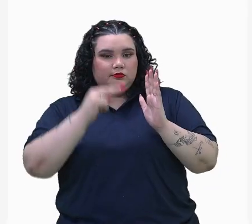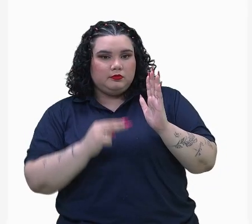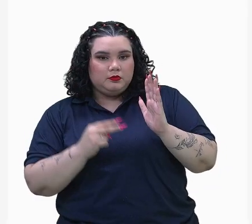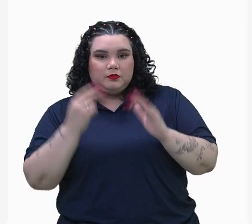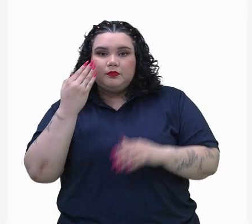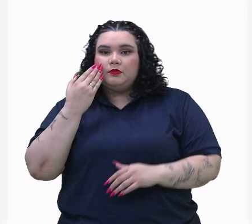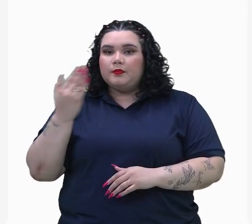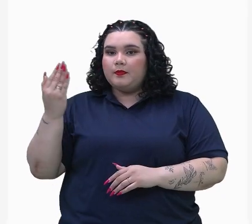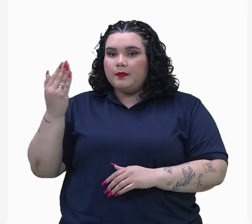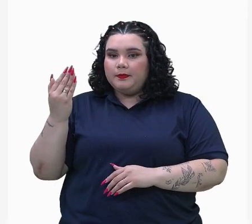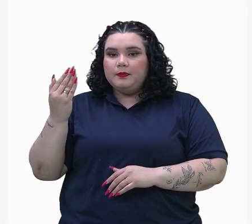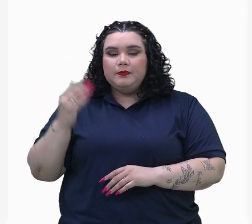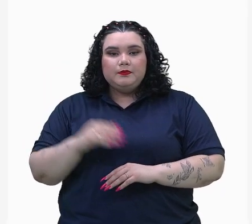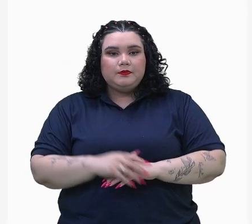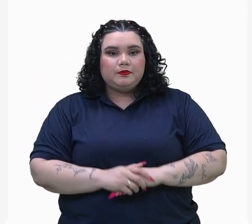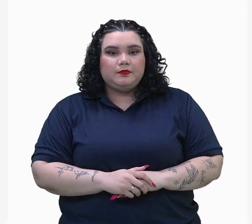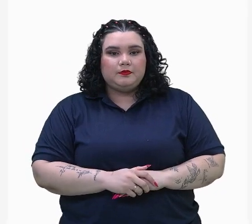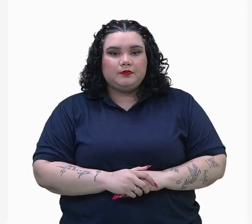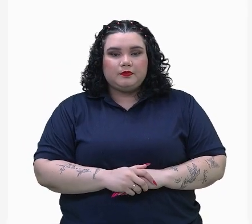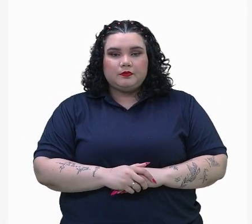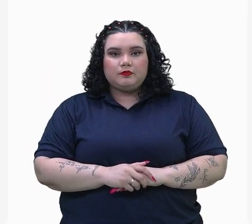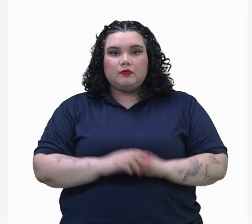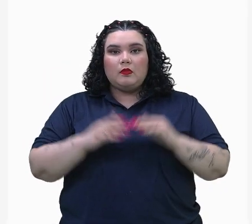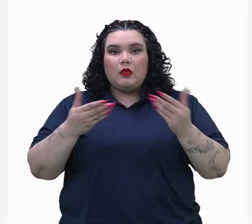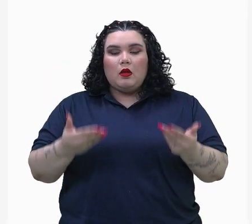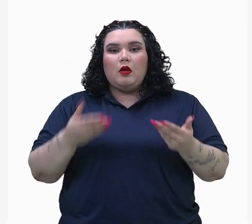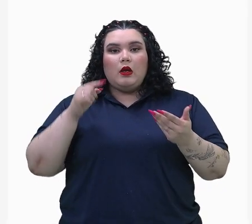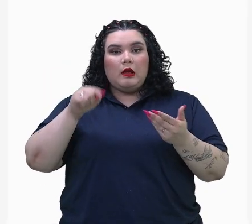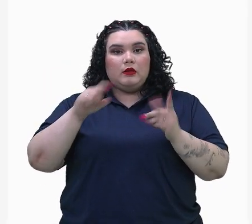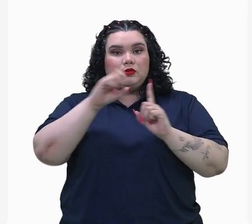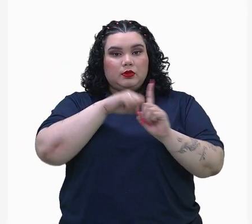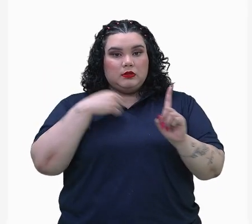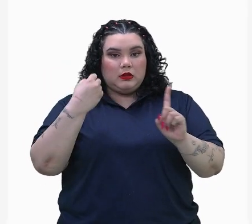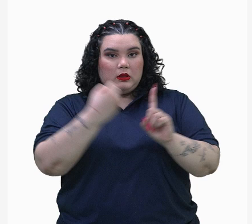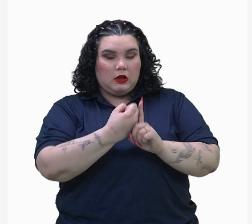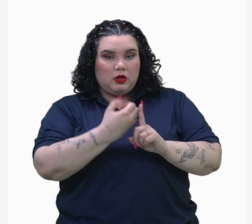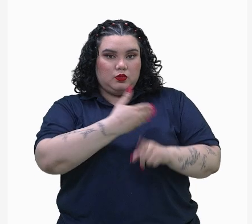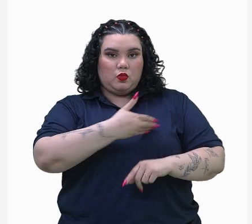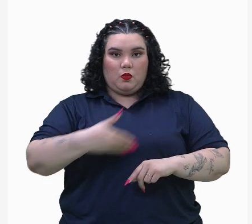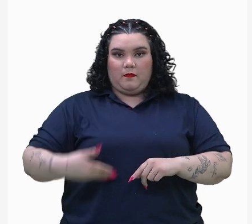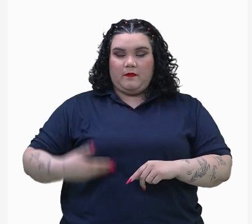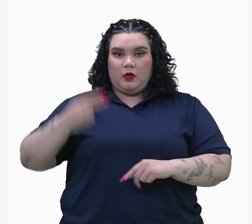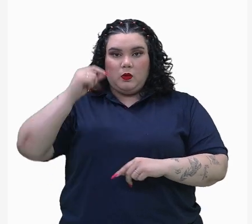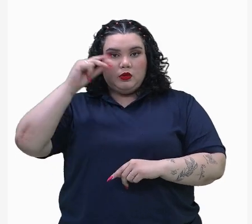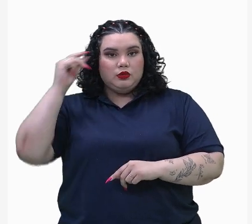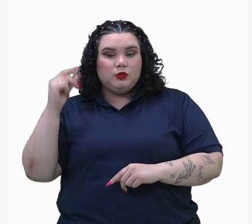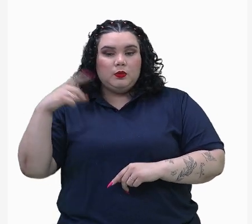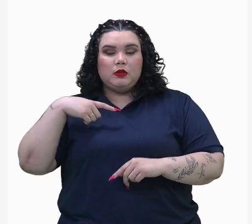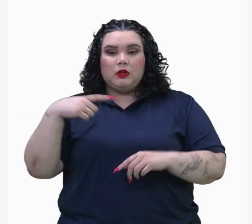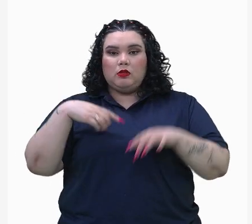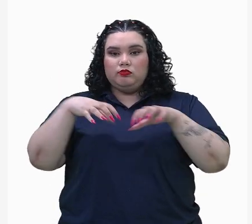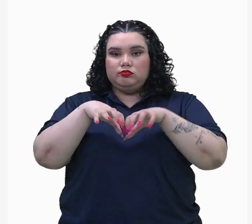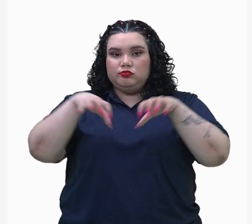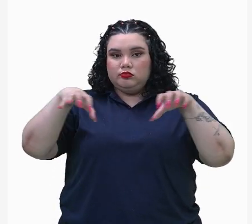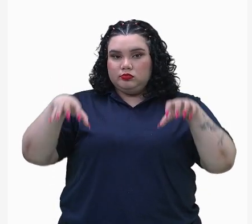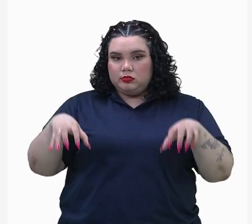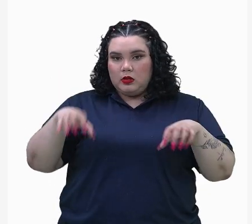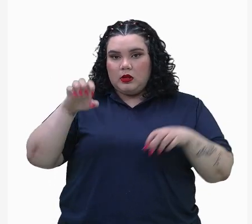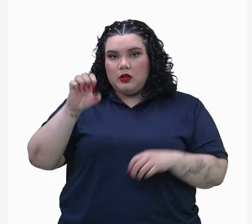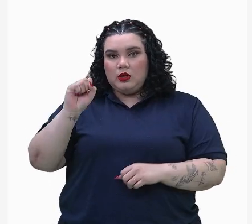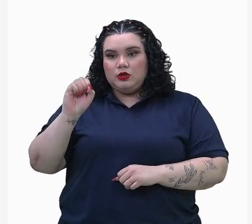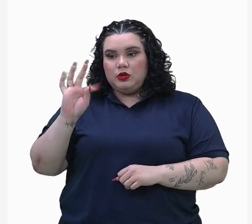lá? A sociedade no antigo regime. A sociedade do antigo regime se dividia em